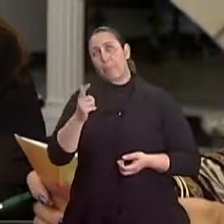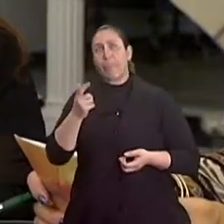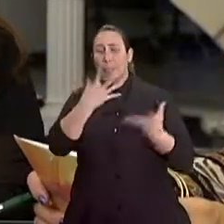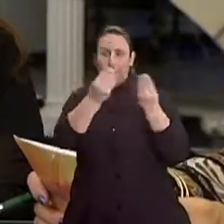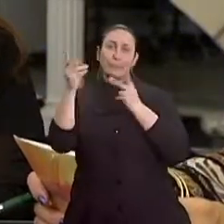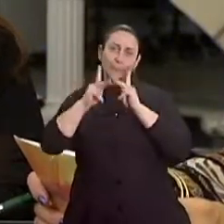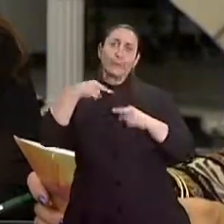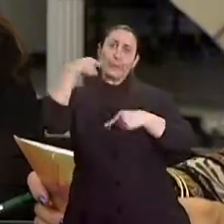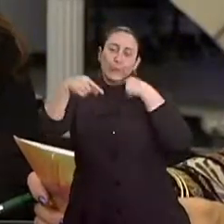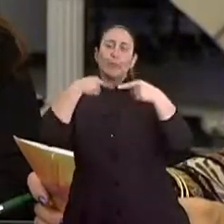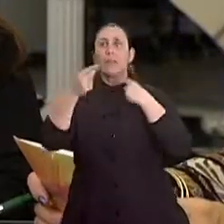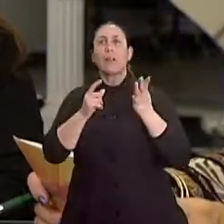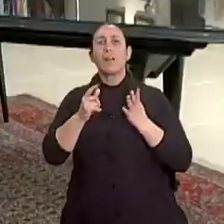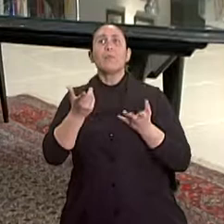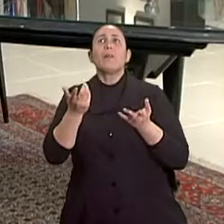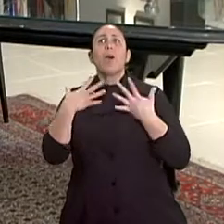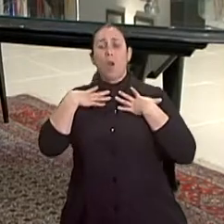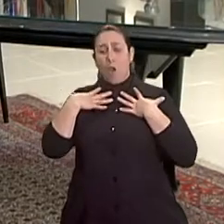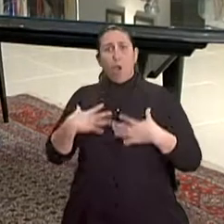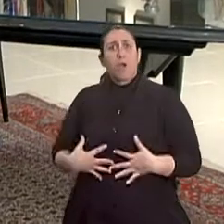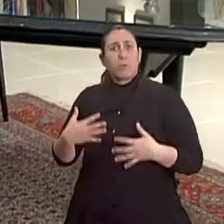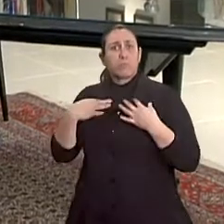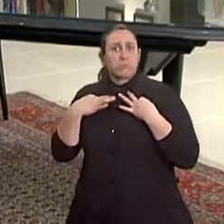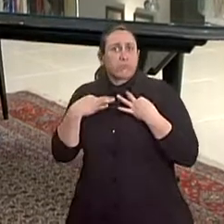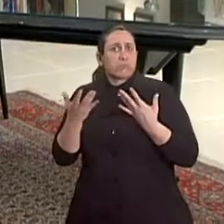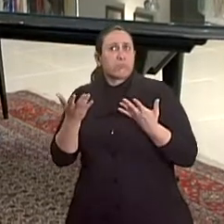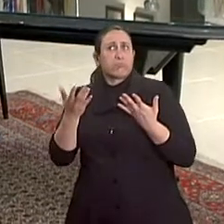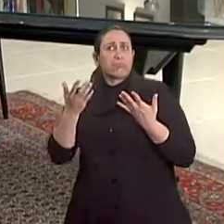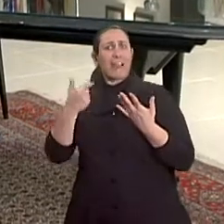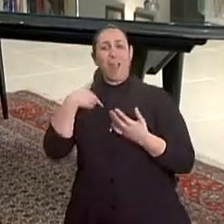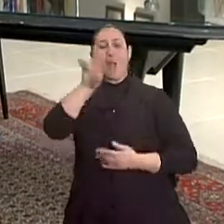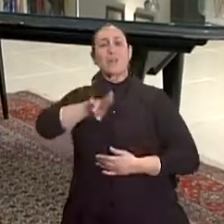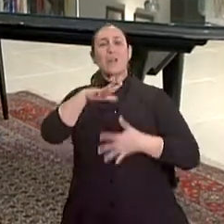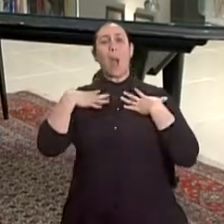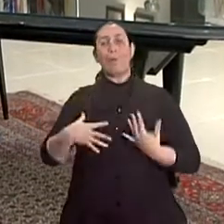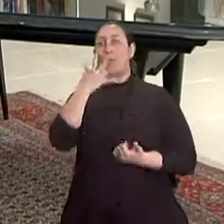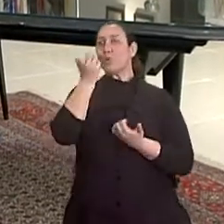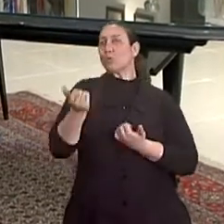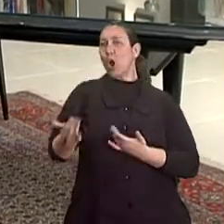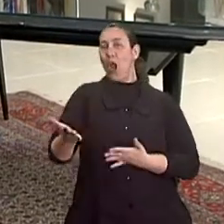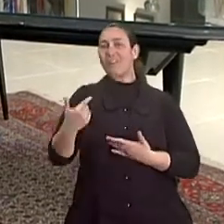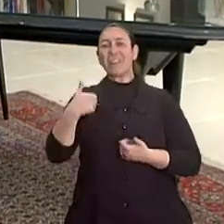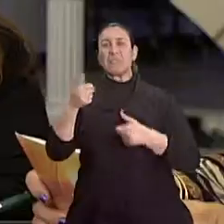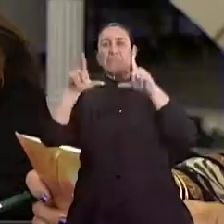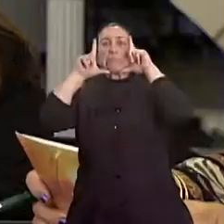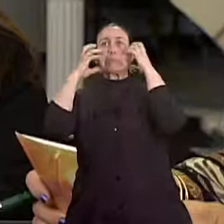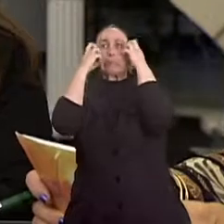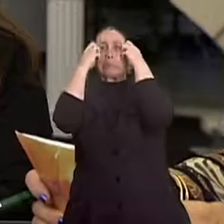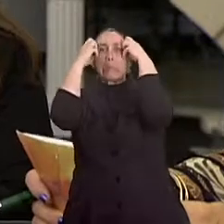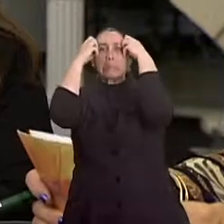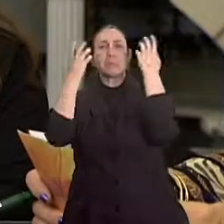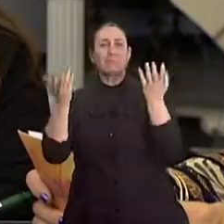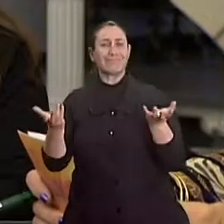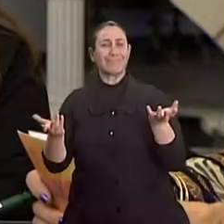as pessoas têm, a roupa não tira. Uhum. Não adianta botar roupinha de garota e ter rugas no rosto. E não adianta também